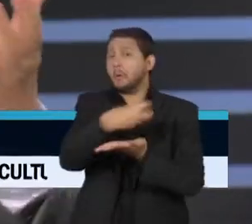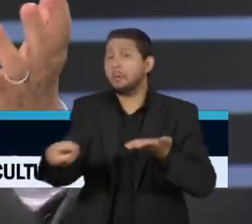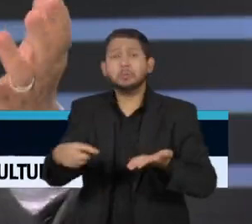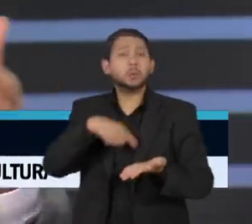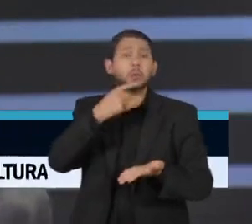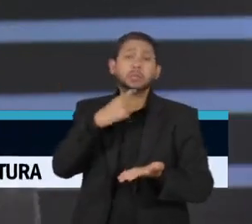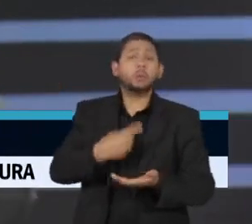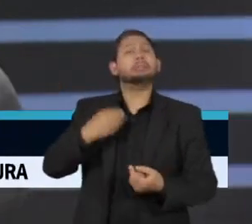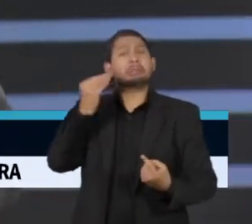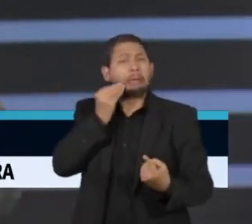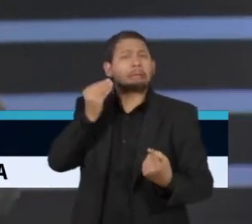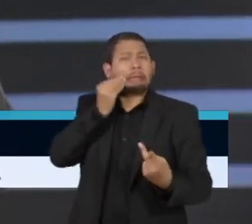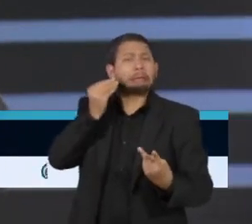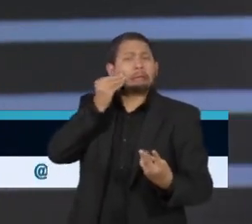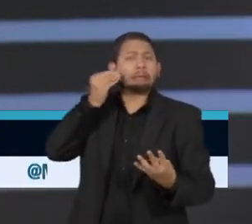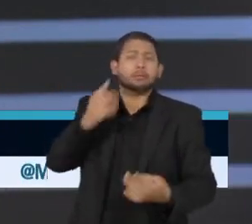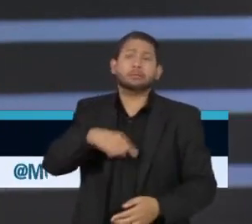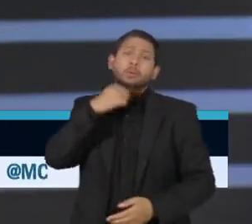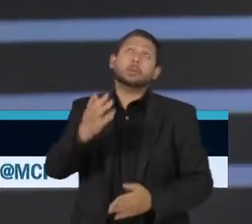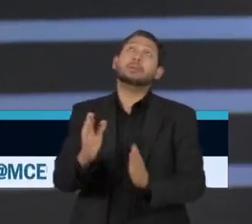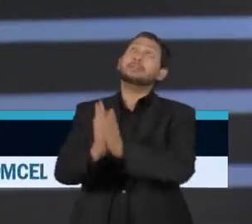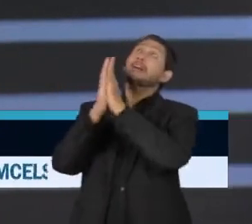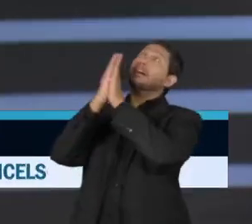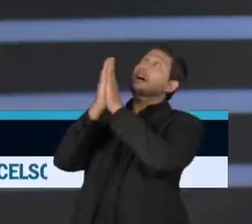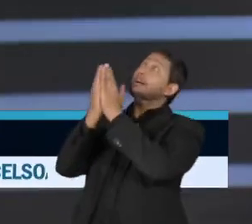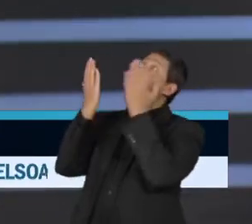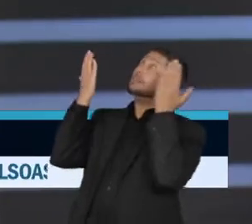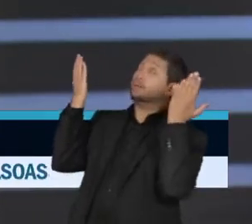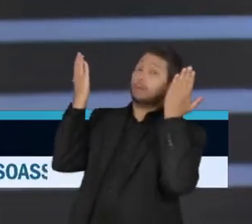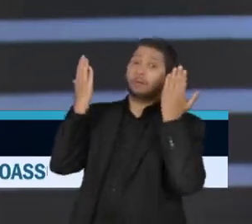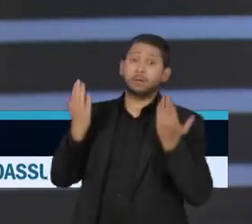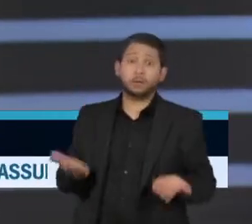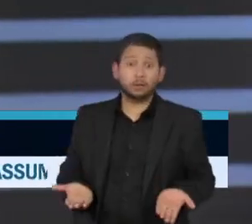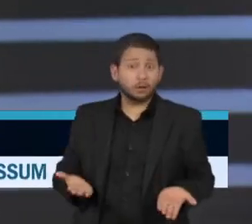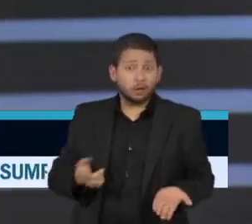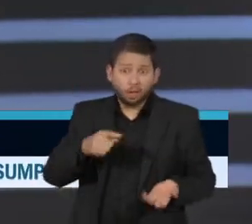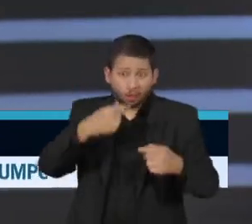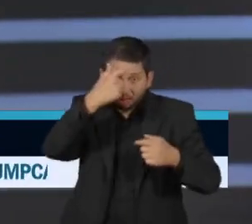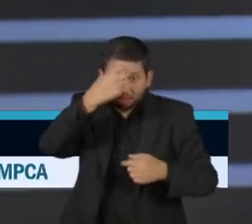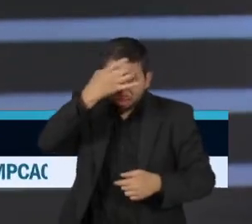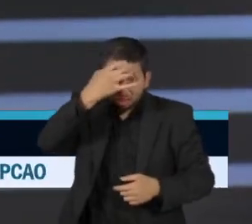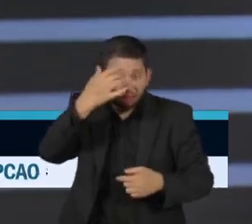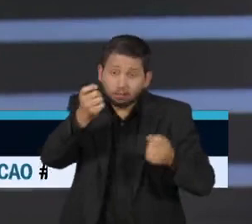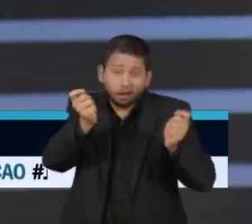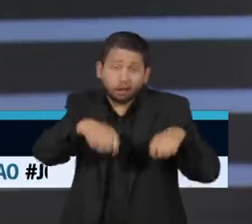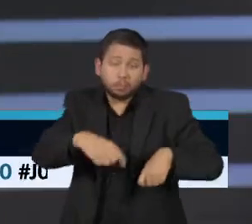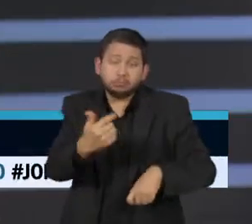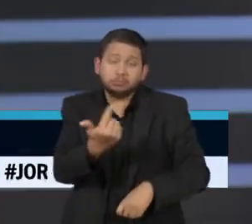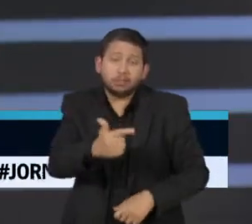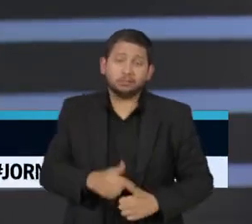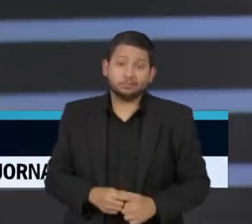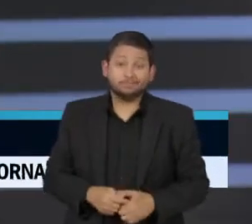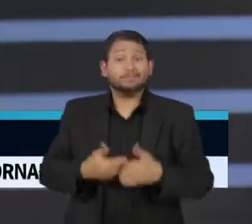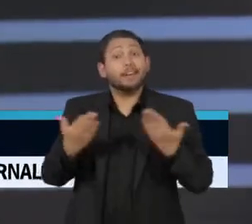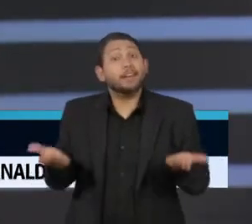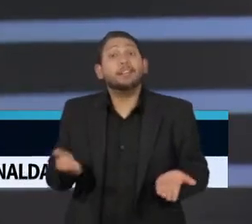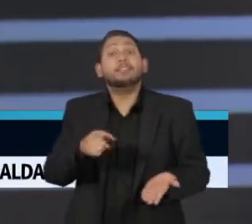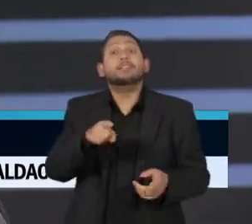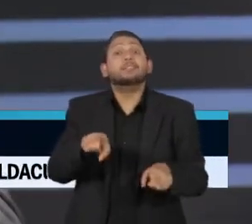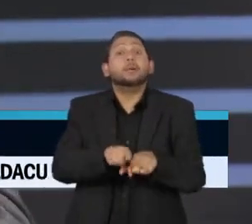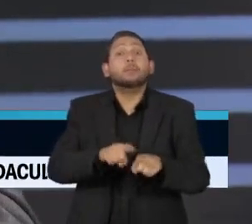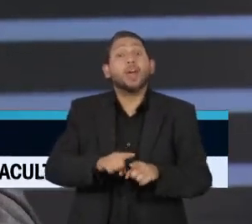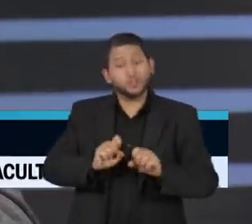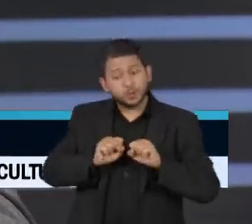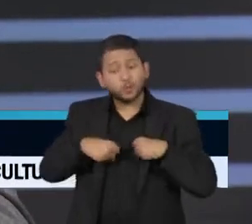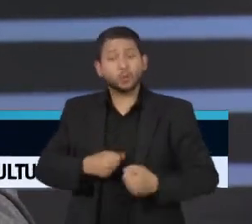ele tentou várias vezes mas pela graça do Senhor ele é de uma incapacidade absoluta além de ser uma pessoa pouca feita